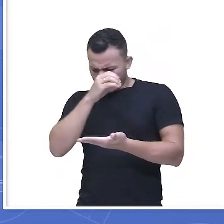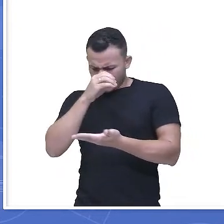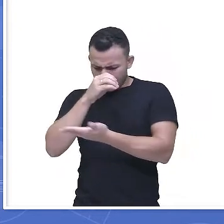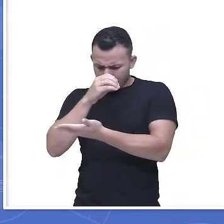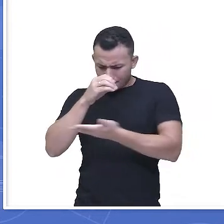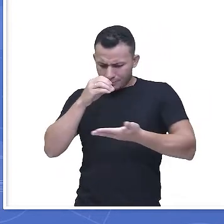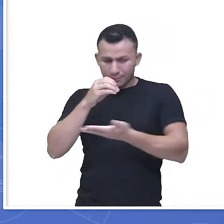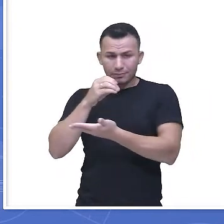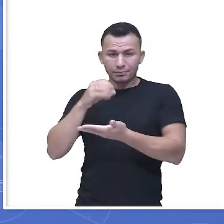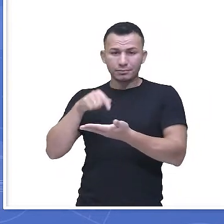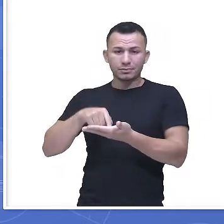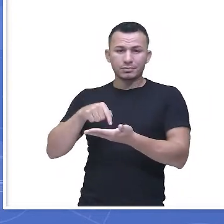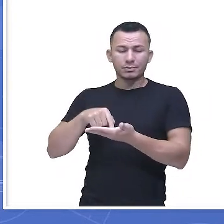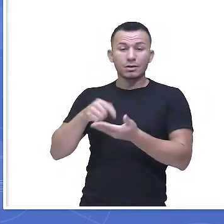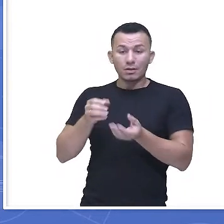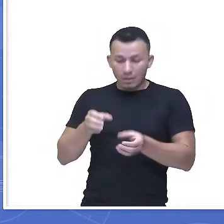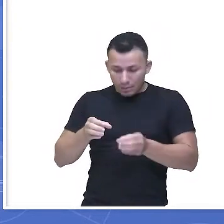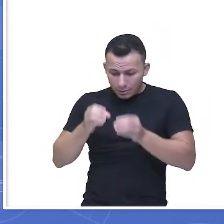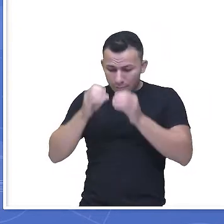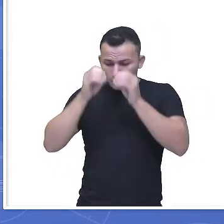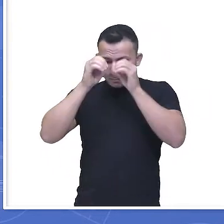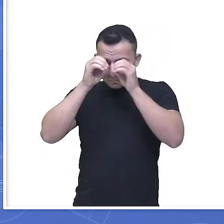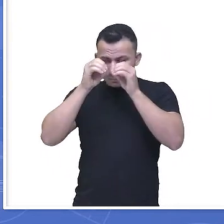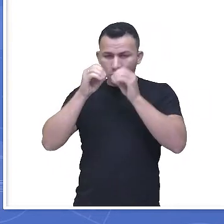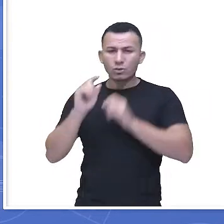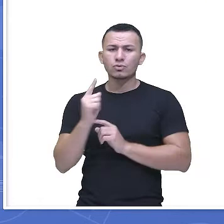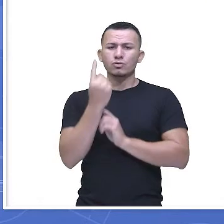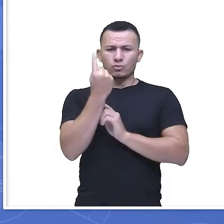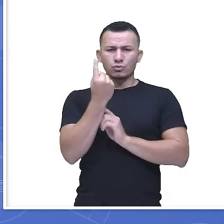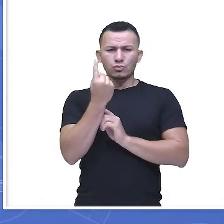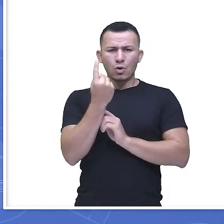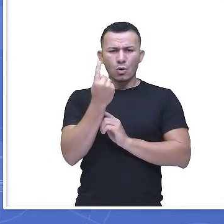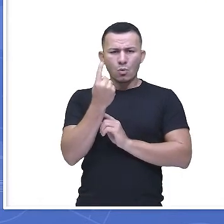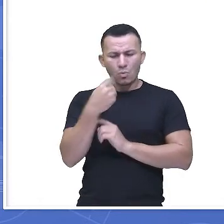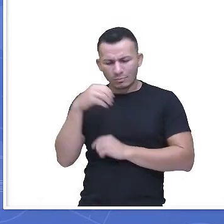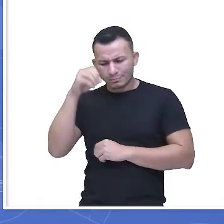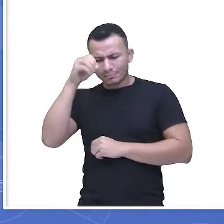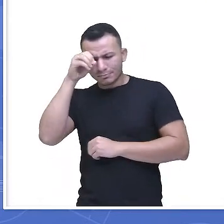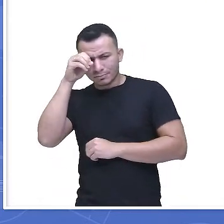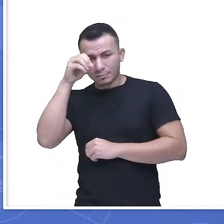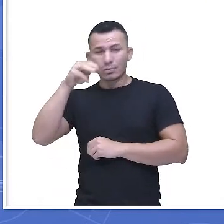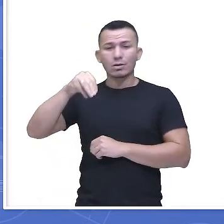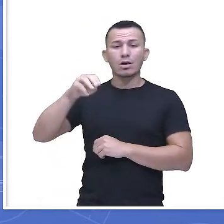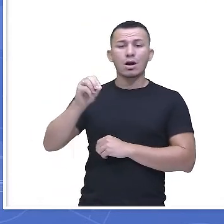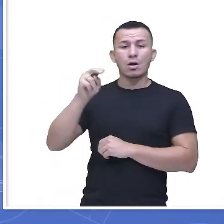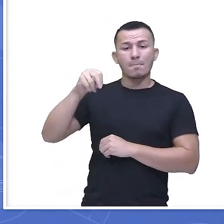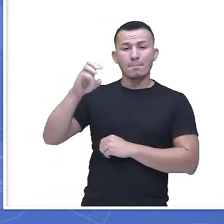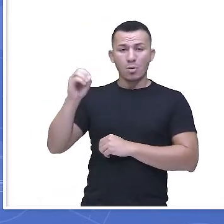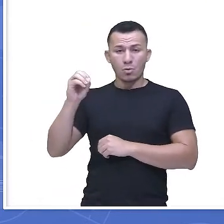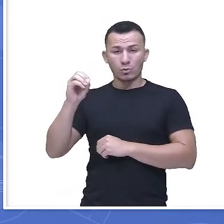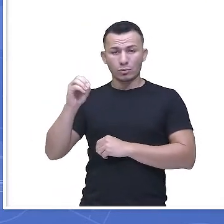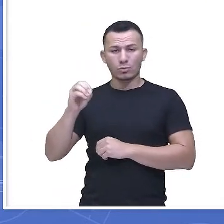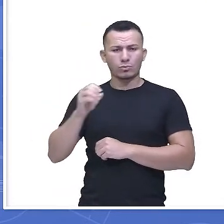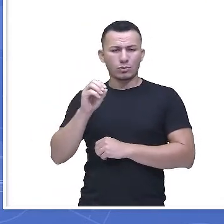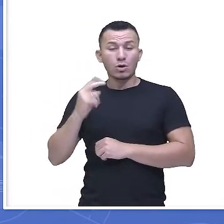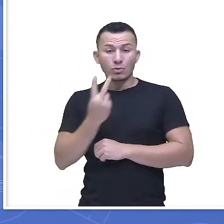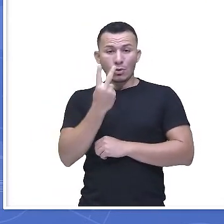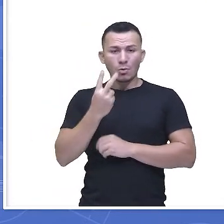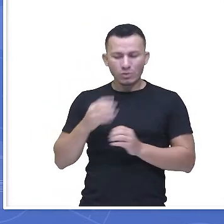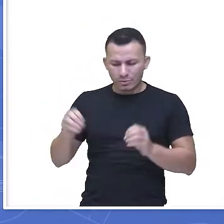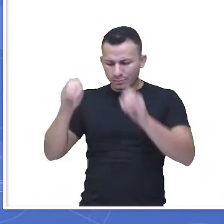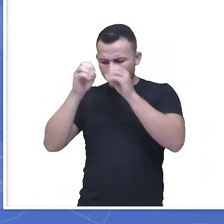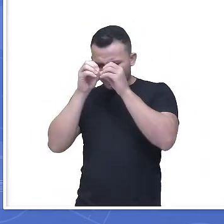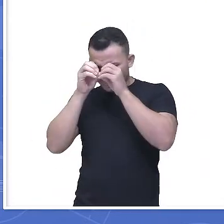vai colocar os olhos. Quando tem só um local, a gente chama de monocular. Esse aqui é binocular. E aí você vai ter